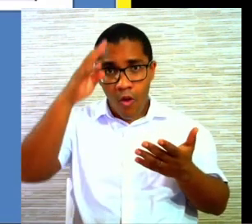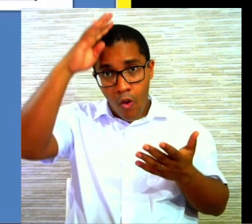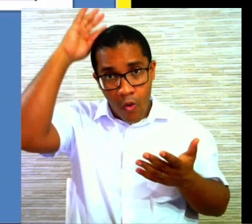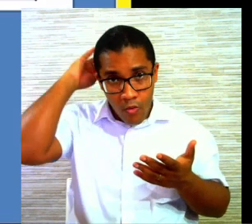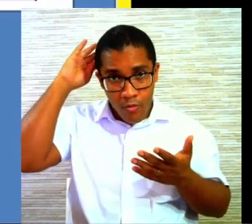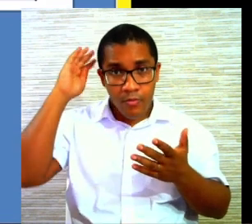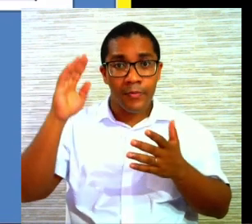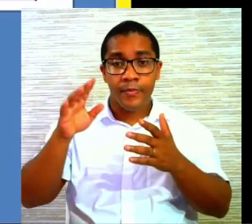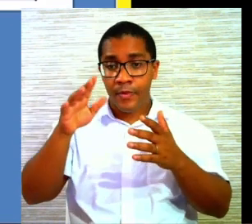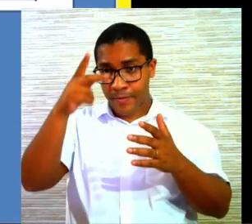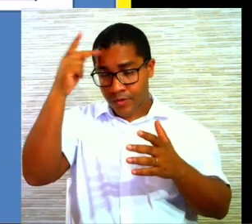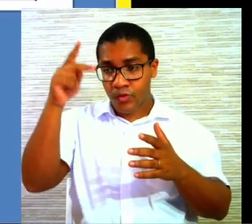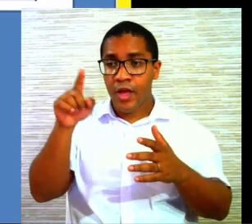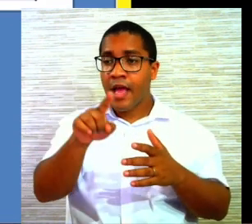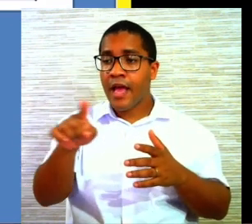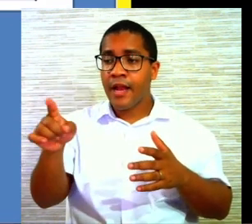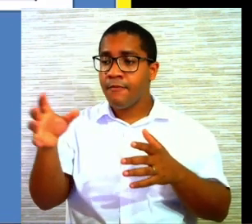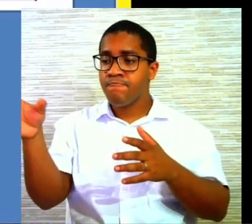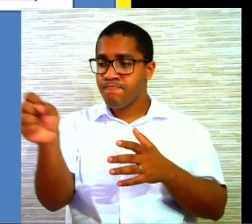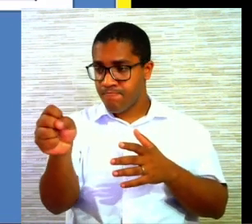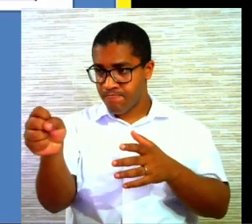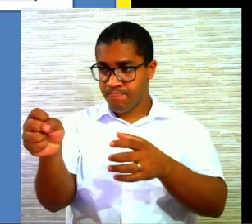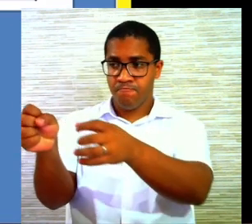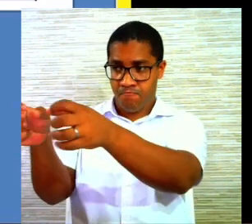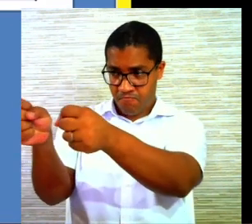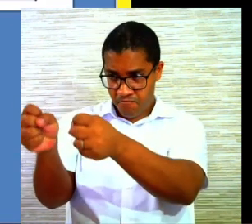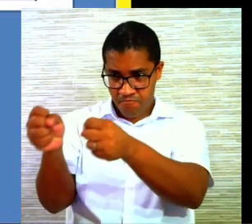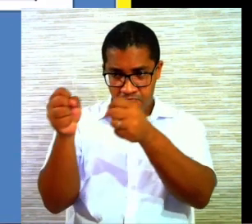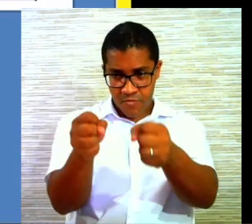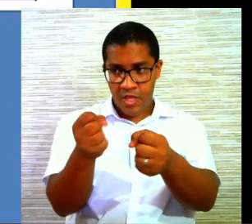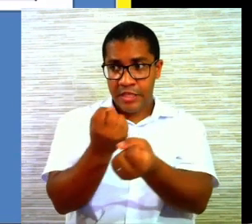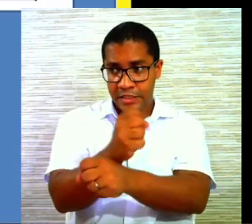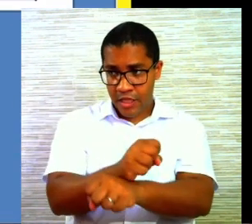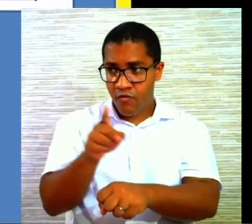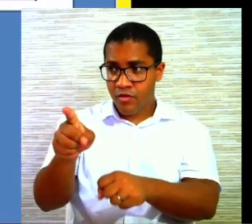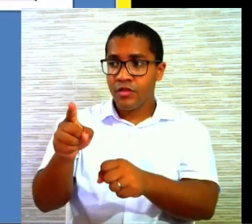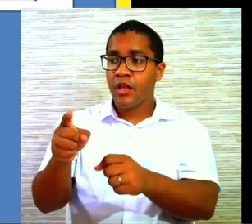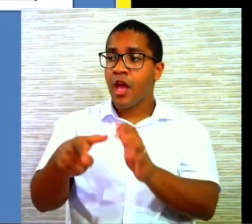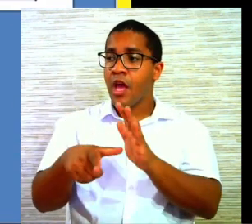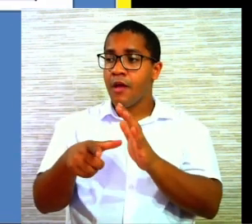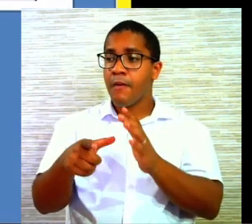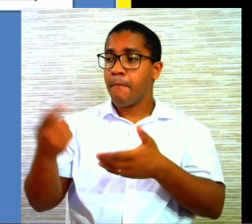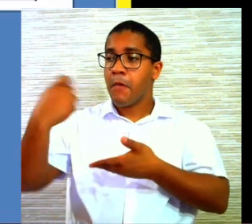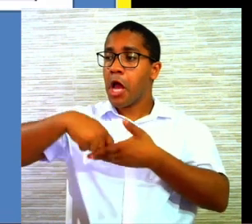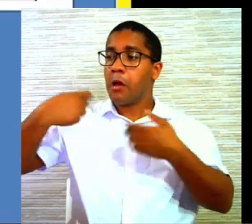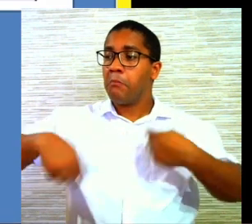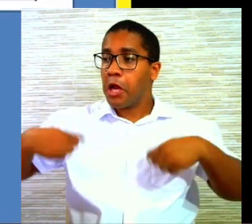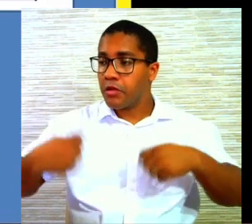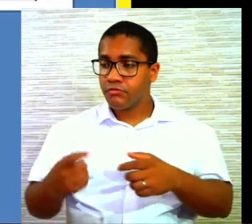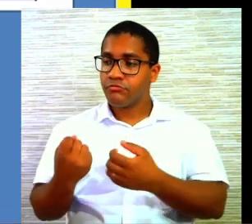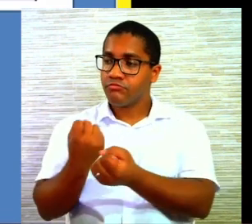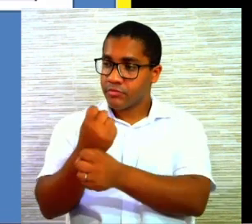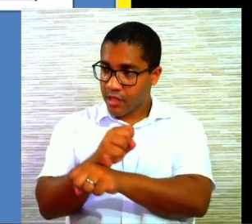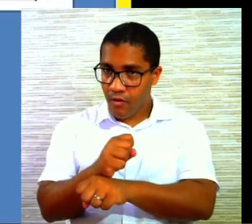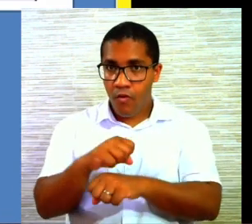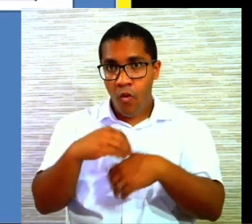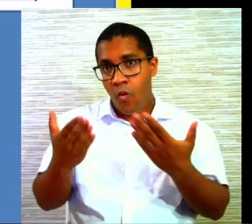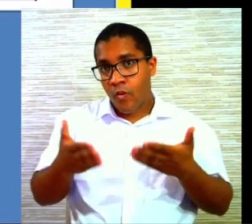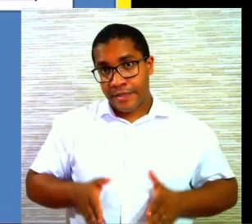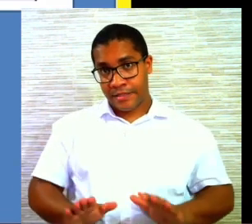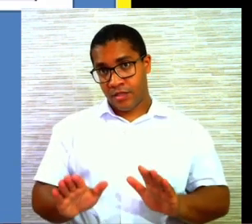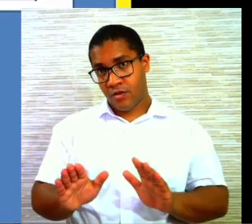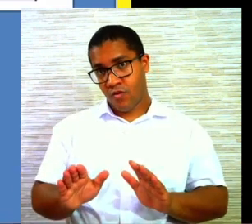antiga, onde as pessoas eram escravizadas por dívidas, por nascimento ou prisioneiros de guerra. Nesse